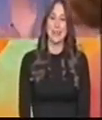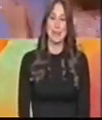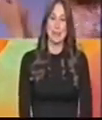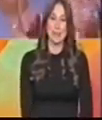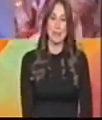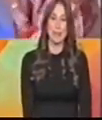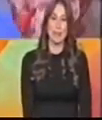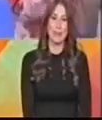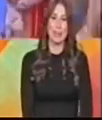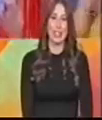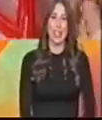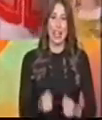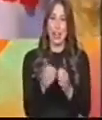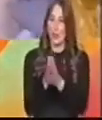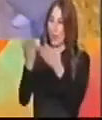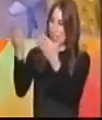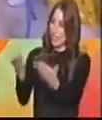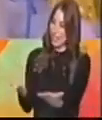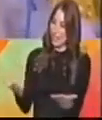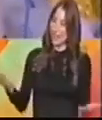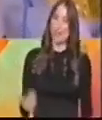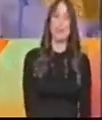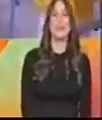É tudo para ti, é tudo para ti.